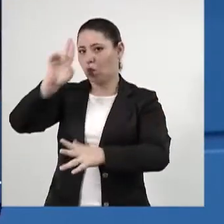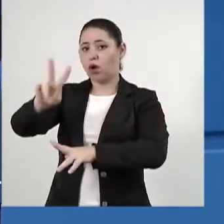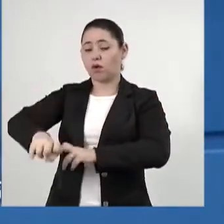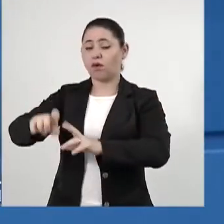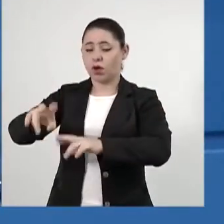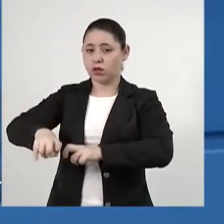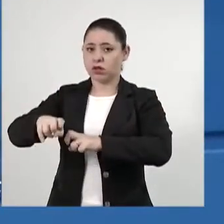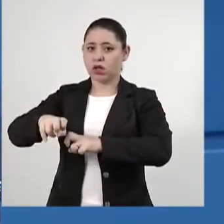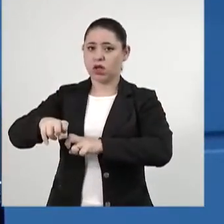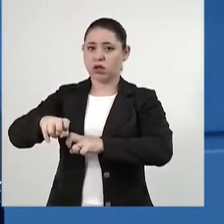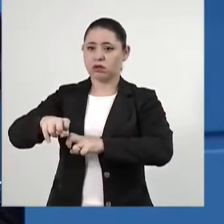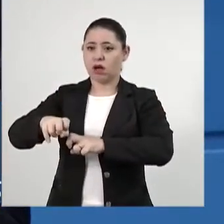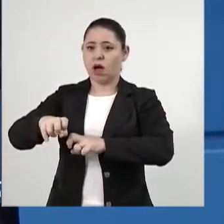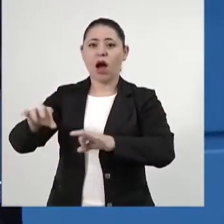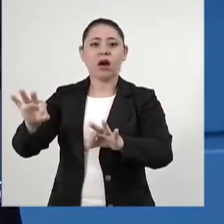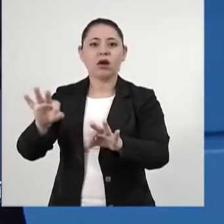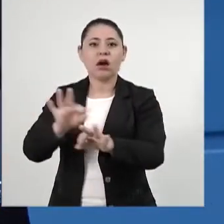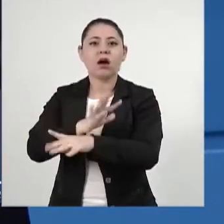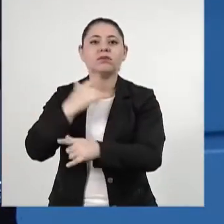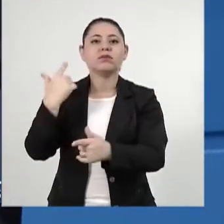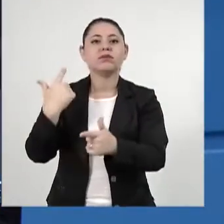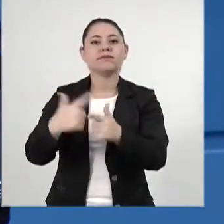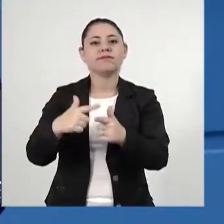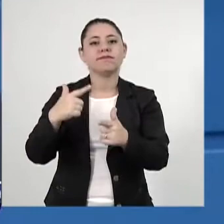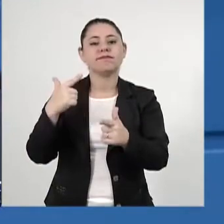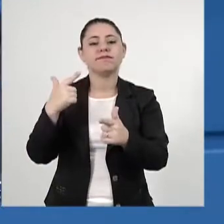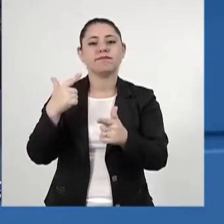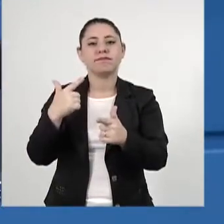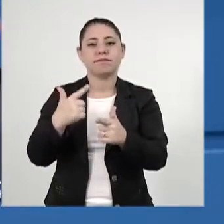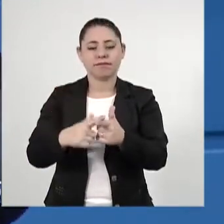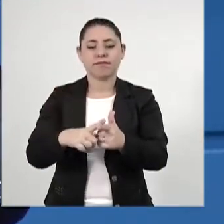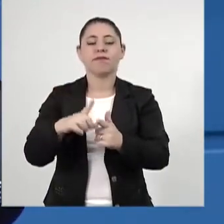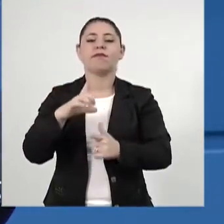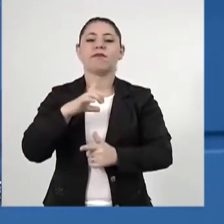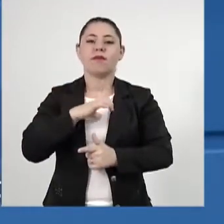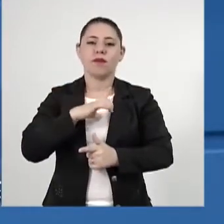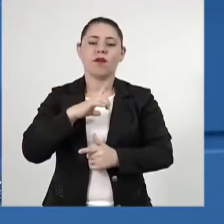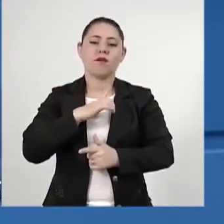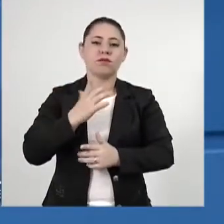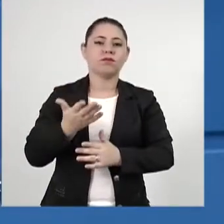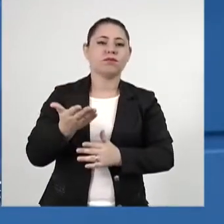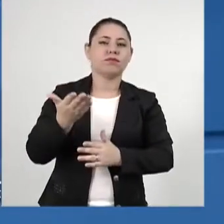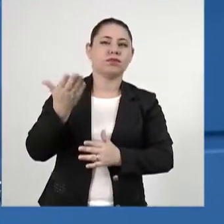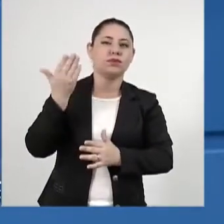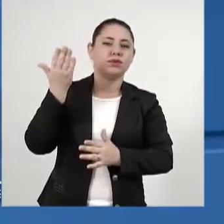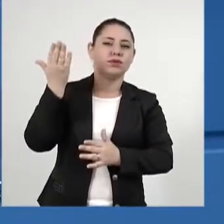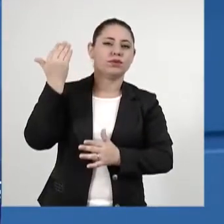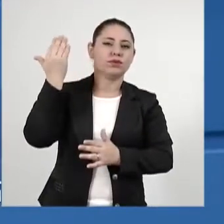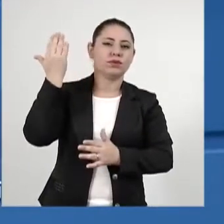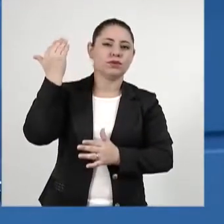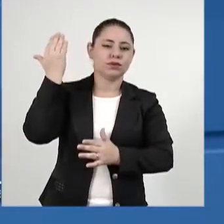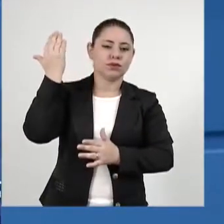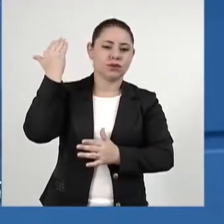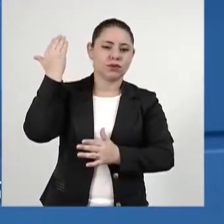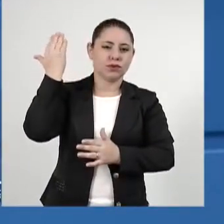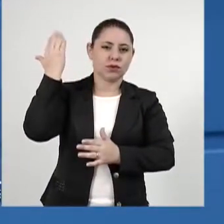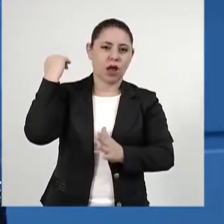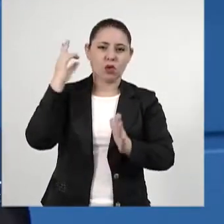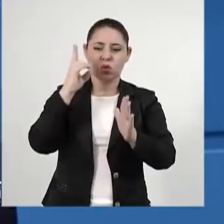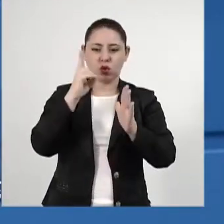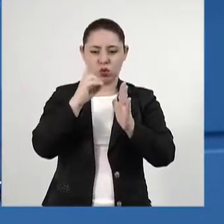é desconstruída porque existiu um artefato